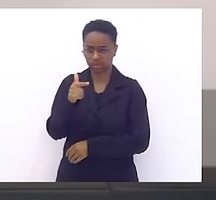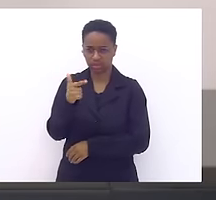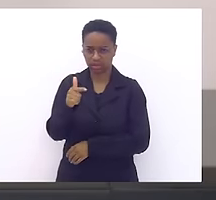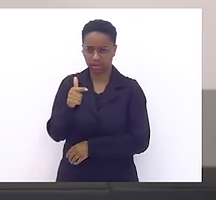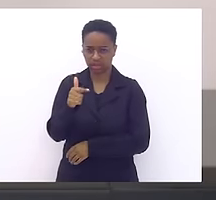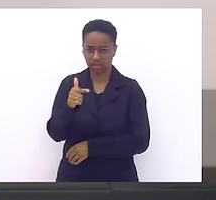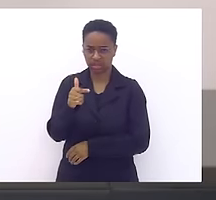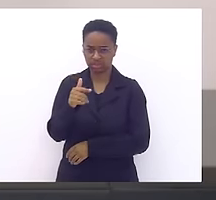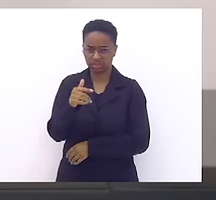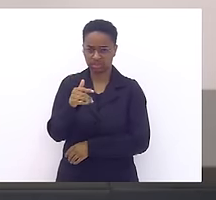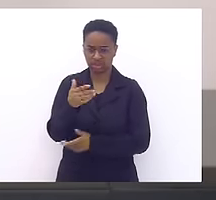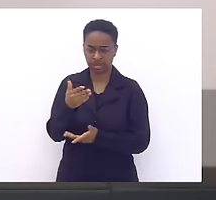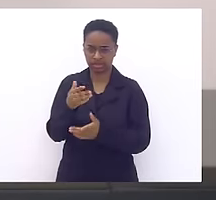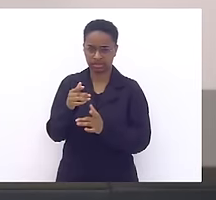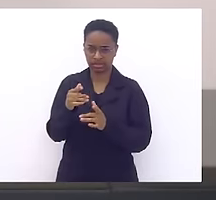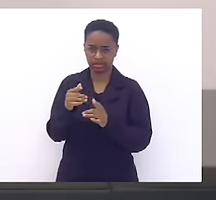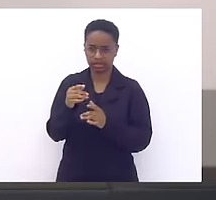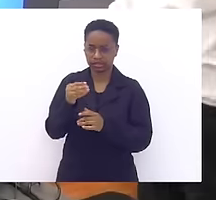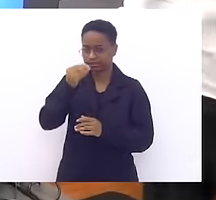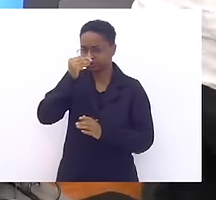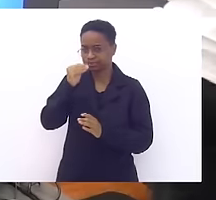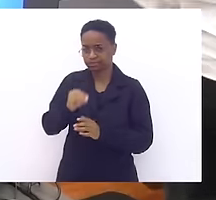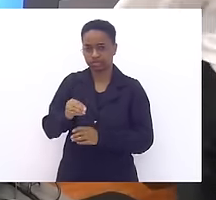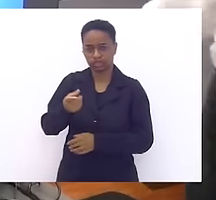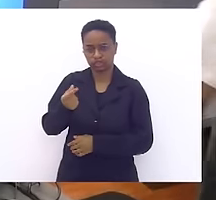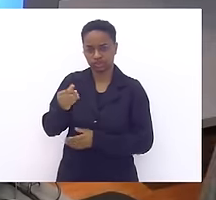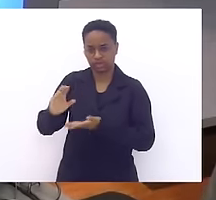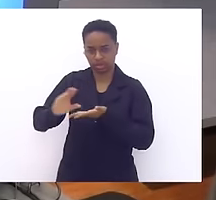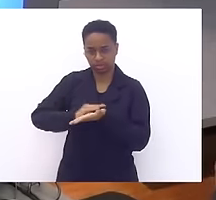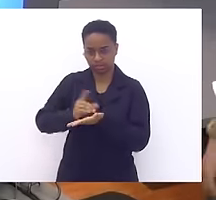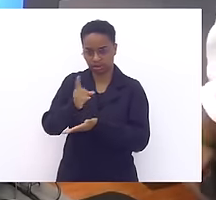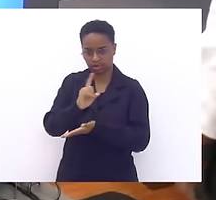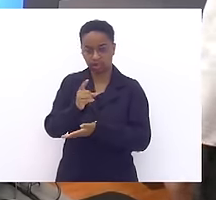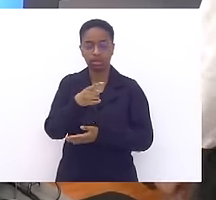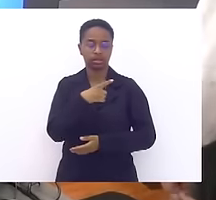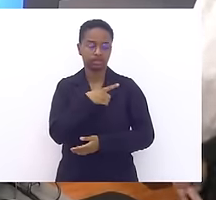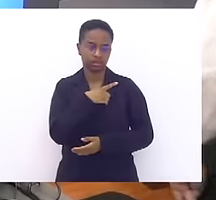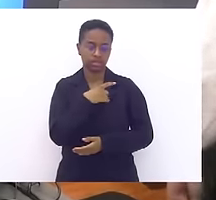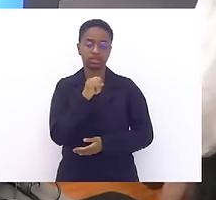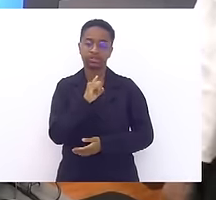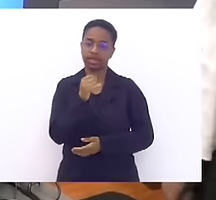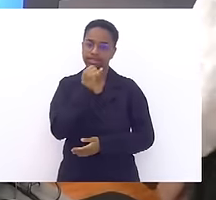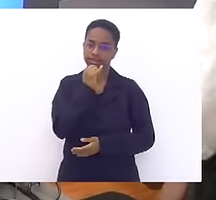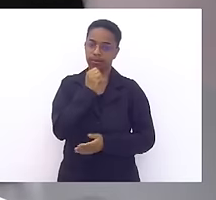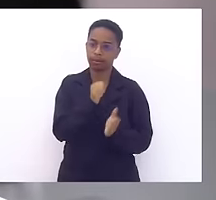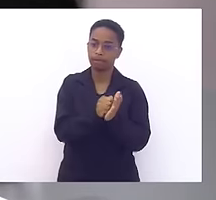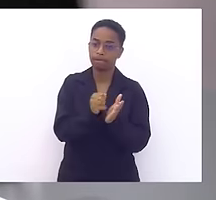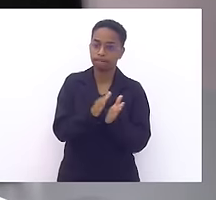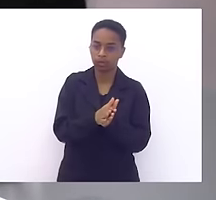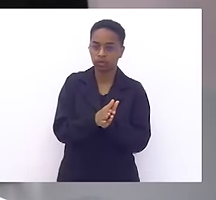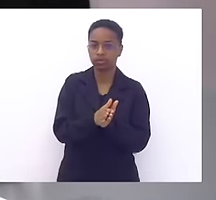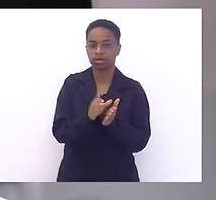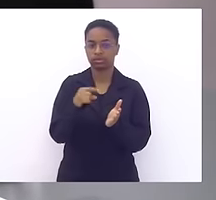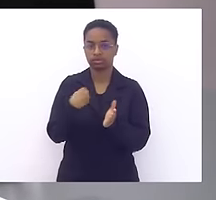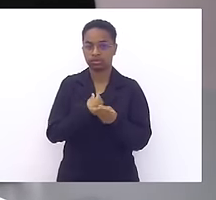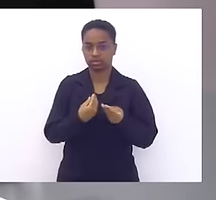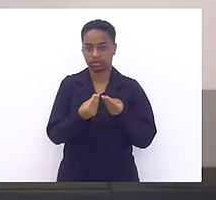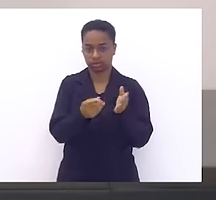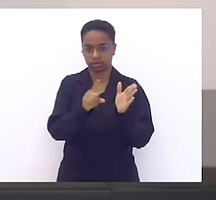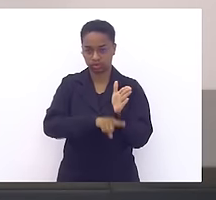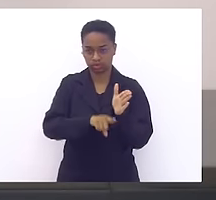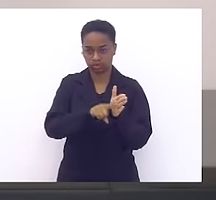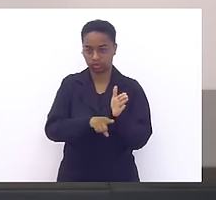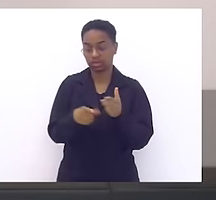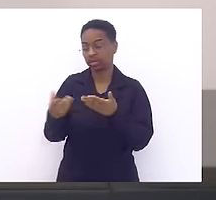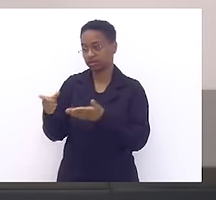receita nesse aspecto a renúncia de receita das obrigações acessórias né da multa a gente dá um dá aquele desconto para poder o